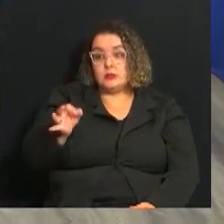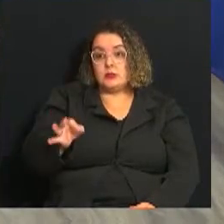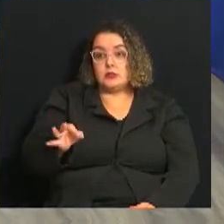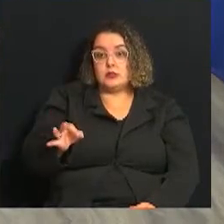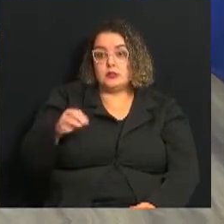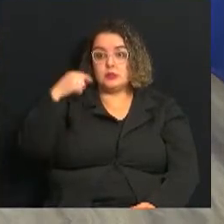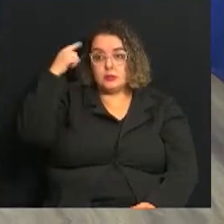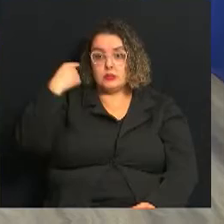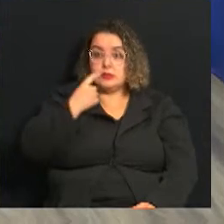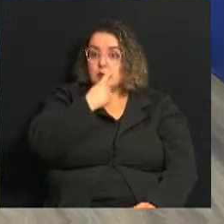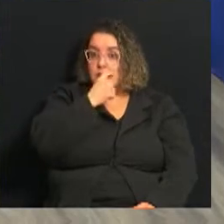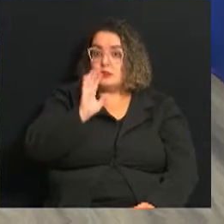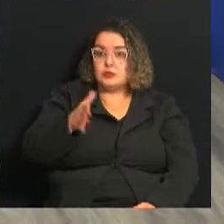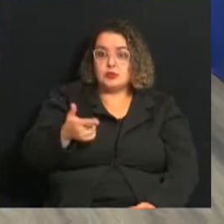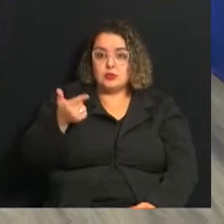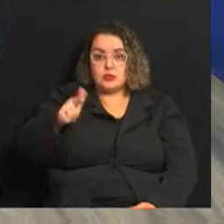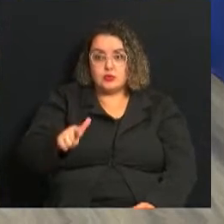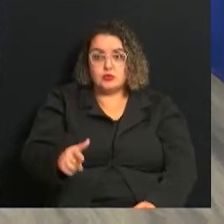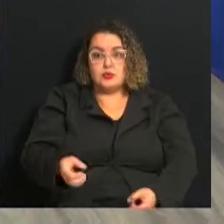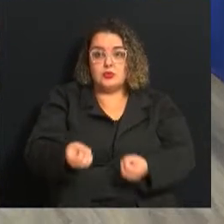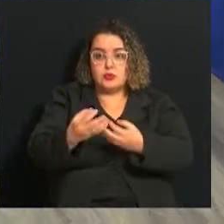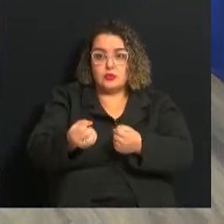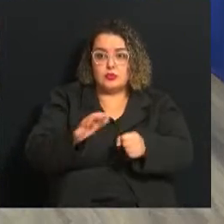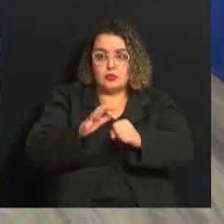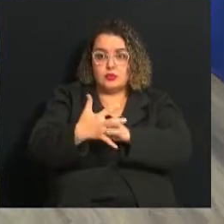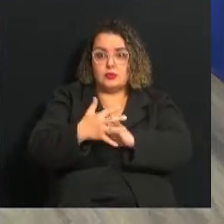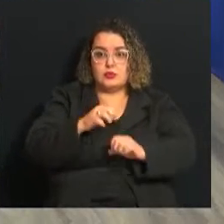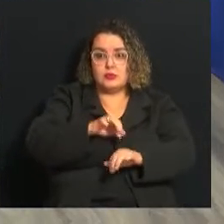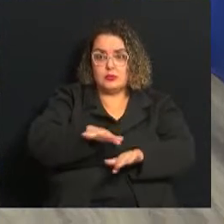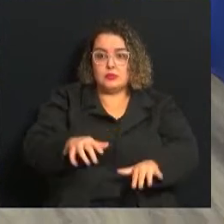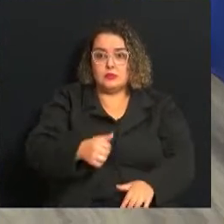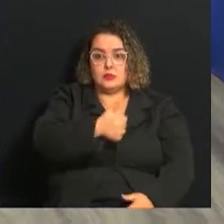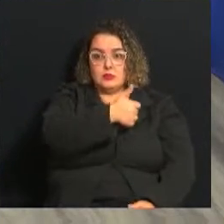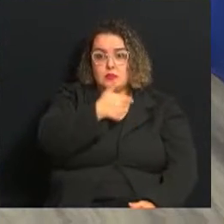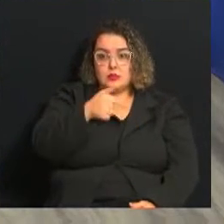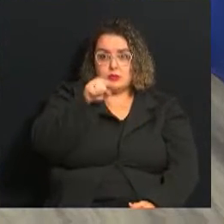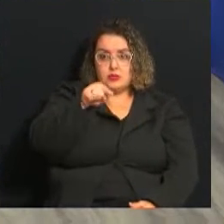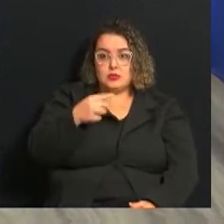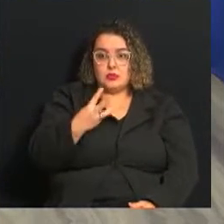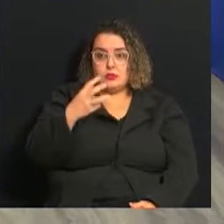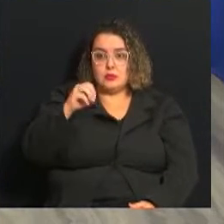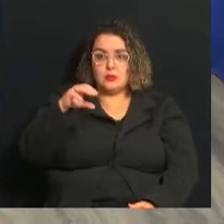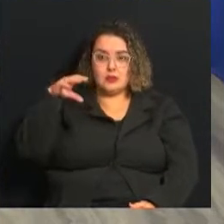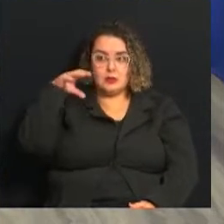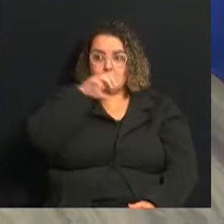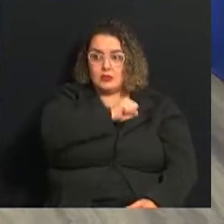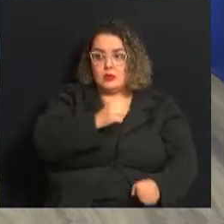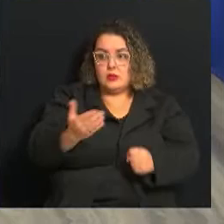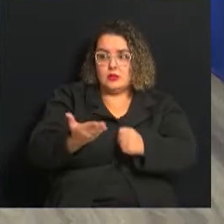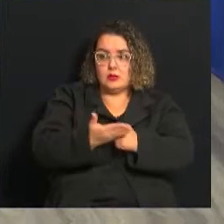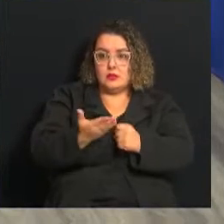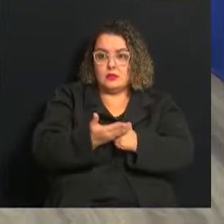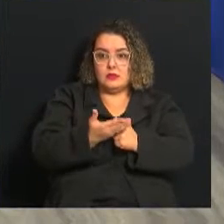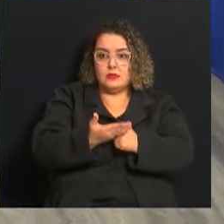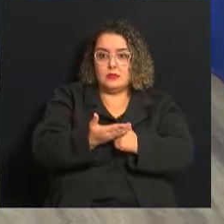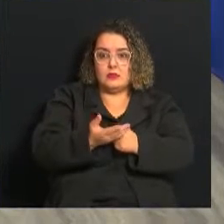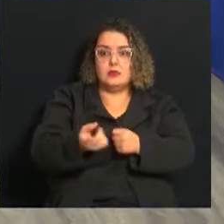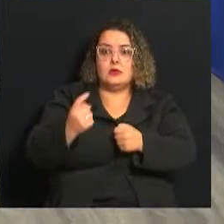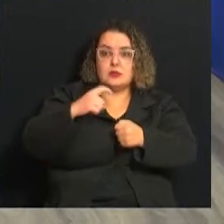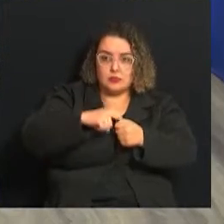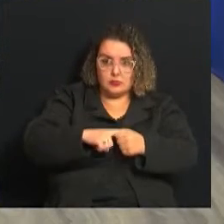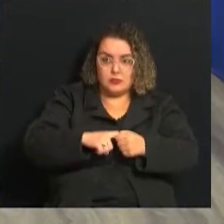as informações da Covid-19, 12h30, nós vamos fazer o seguinte, rápido intervalo e na volta a